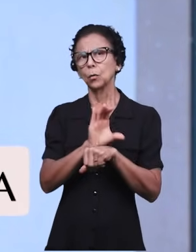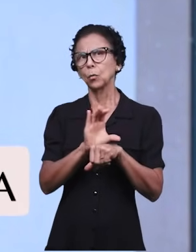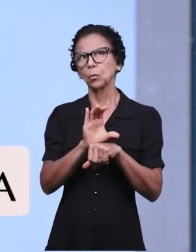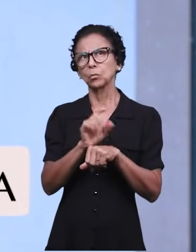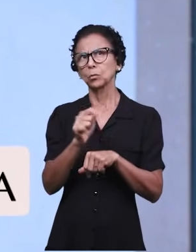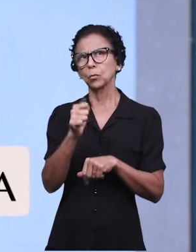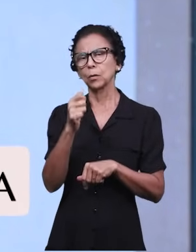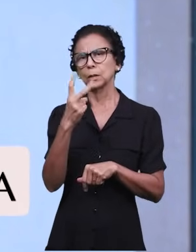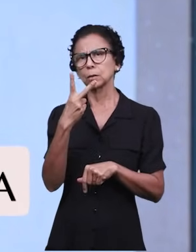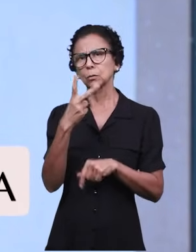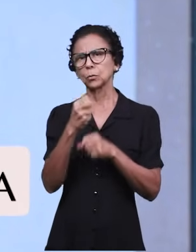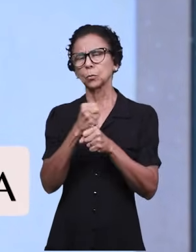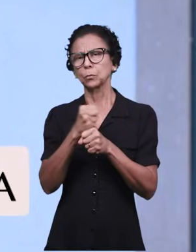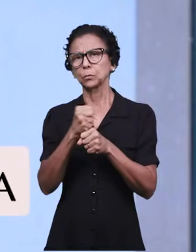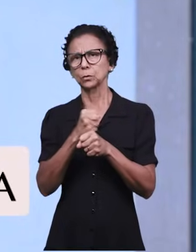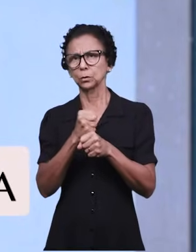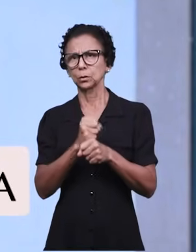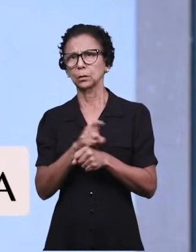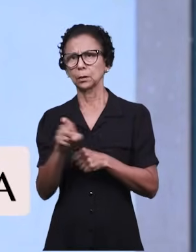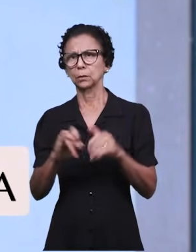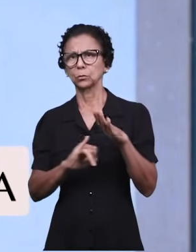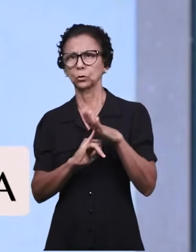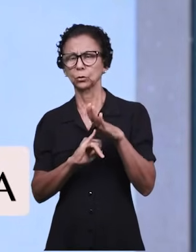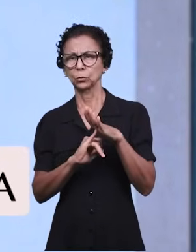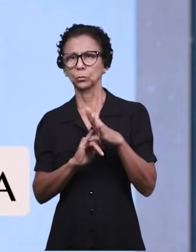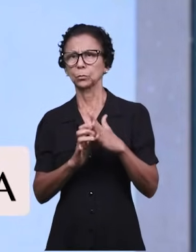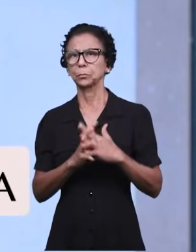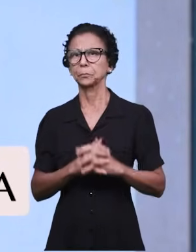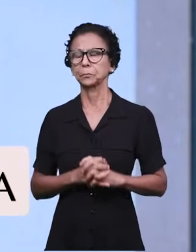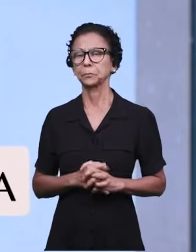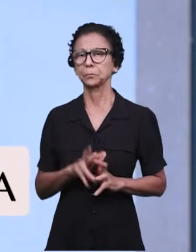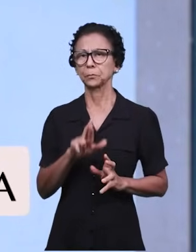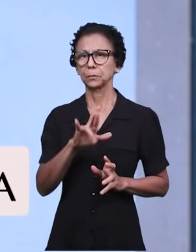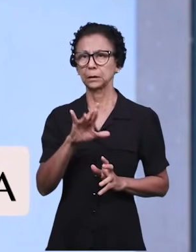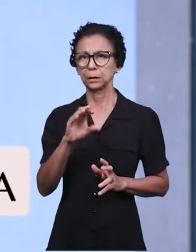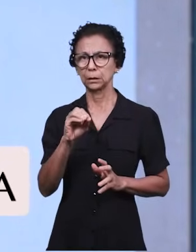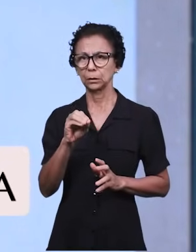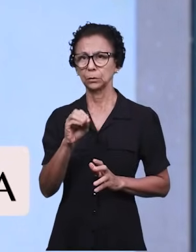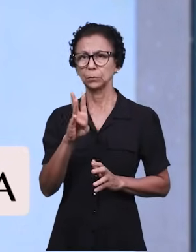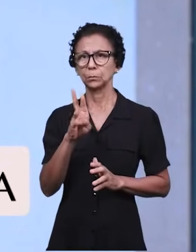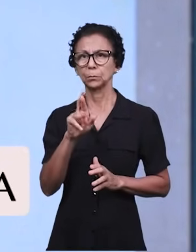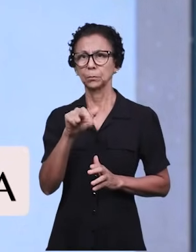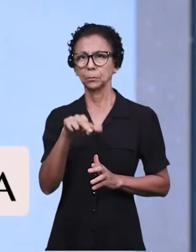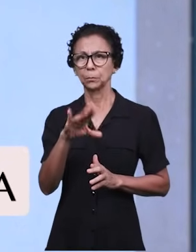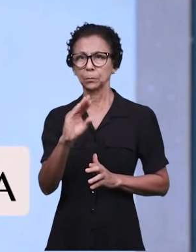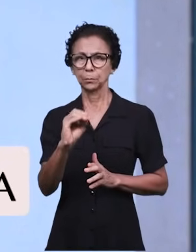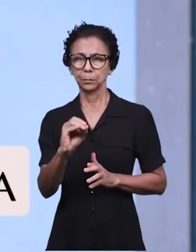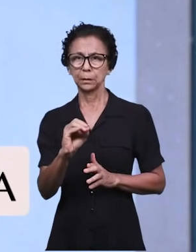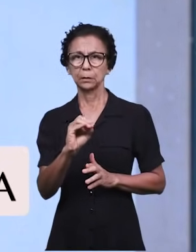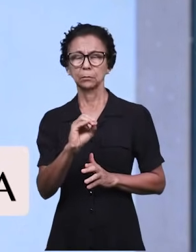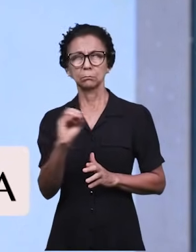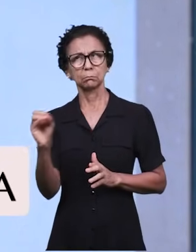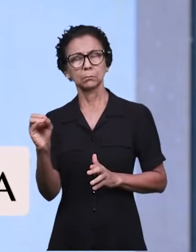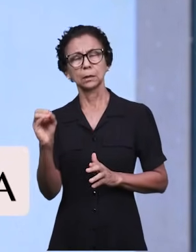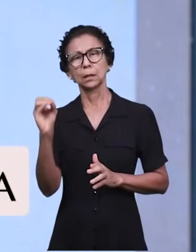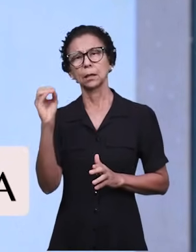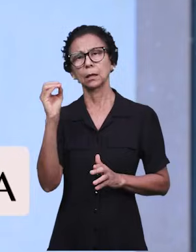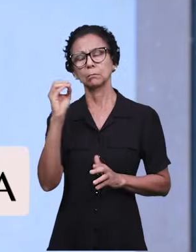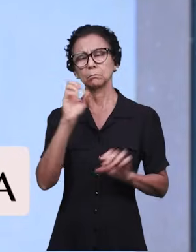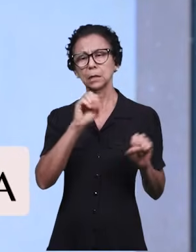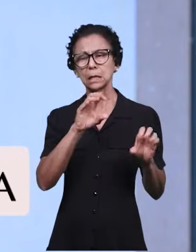2 anos no Instituto Rio Branco, no qual são ensinados